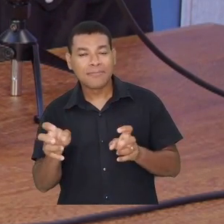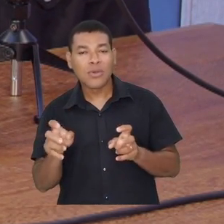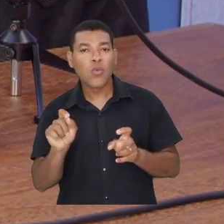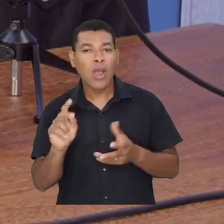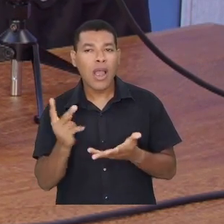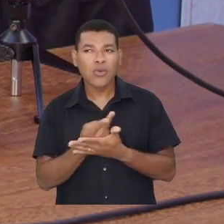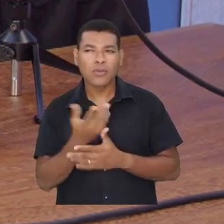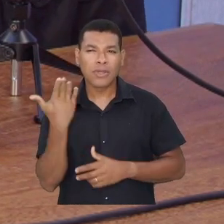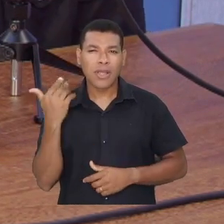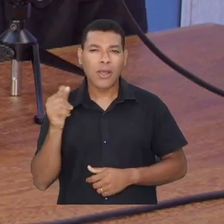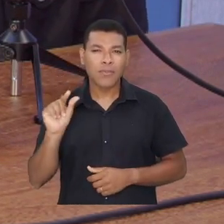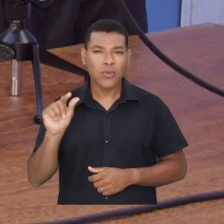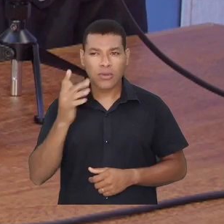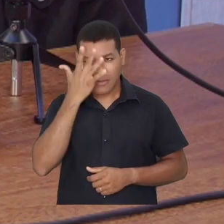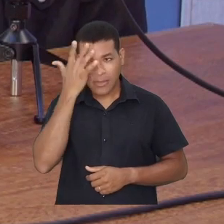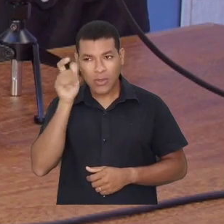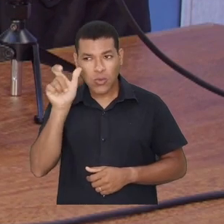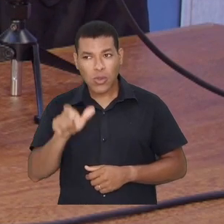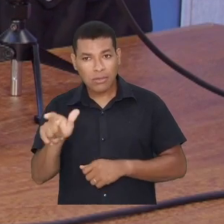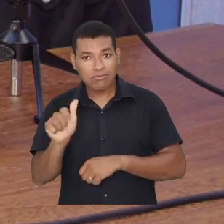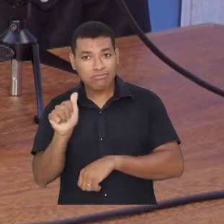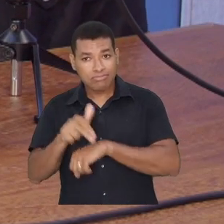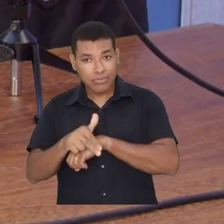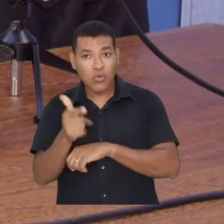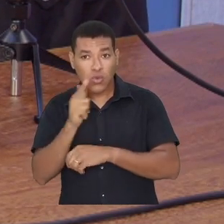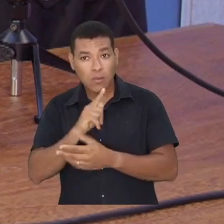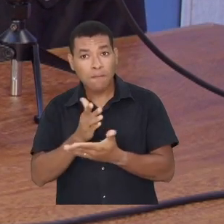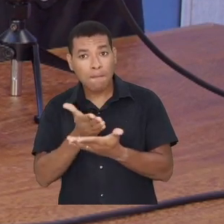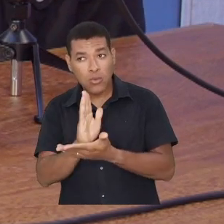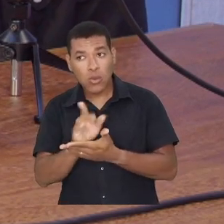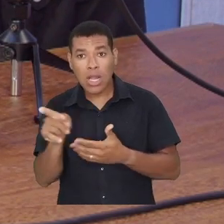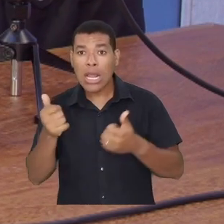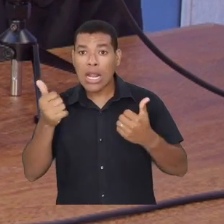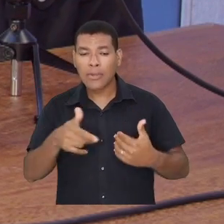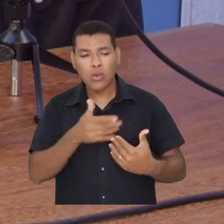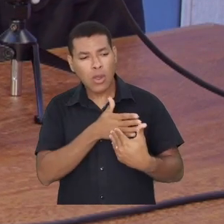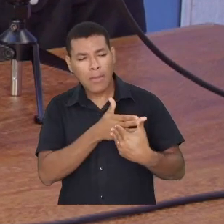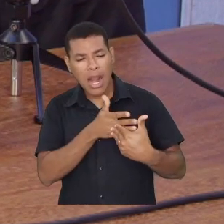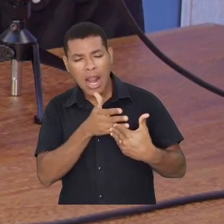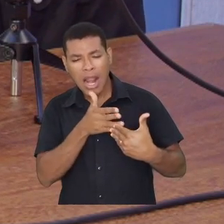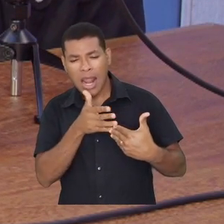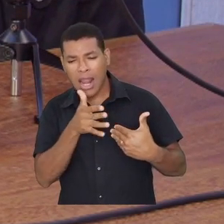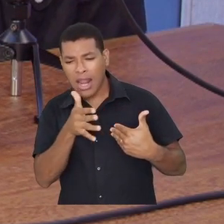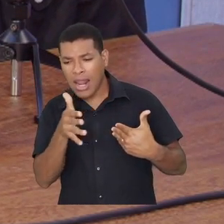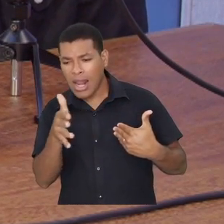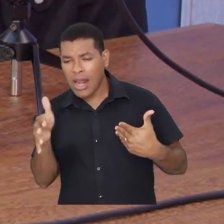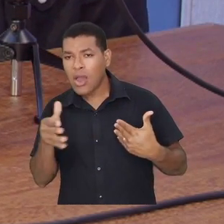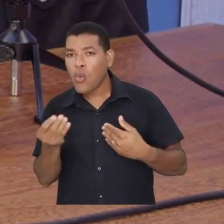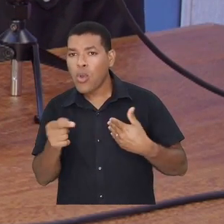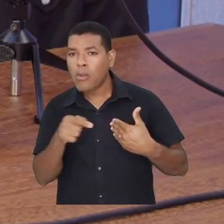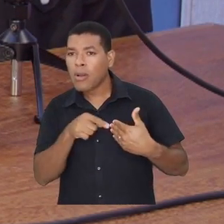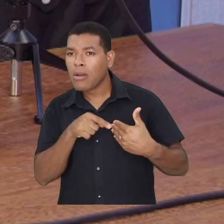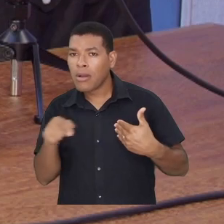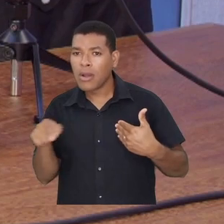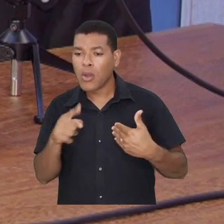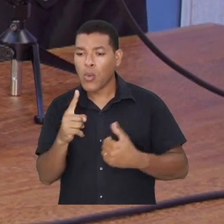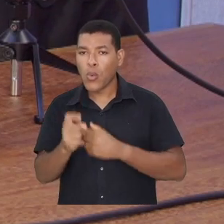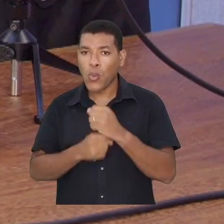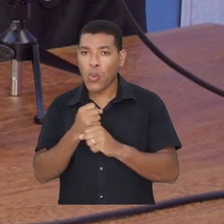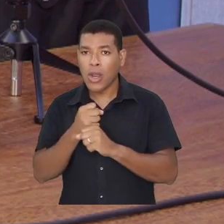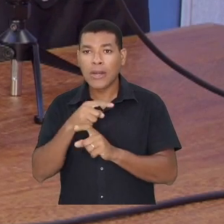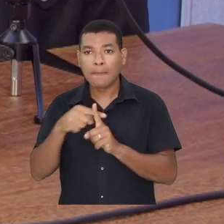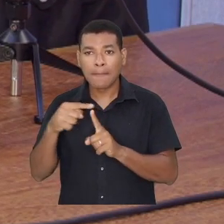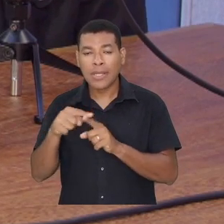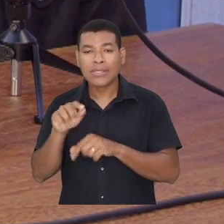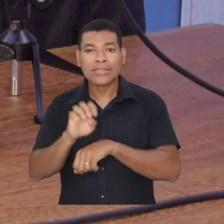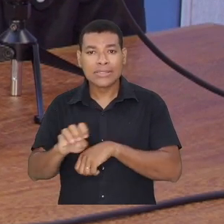um que aconteceu recentemente, uma pessoa que foi efetivada e contou sobre todo o trajeto, o desenvolvimento durante esse um ano e meio que ela